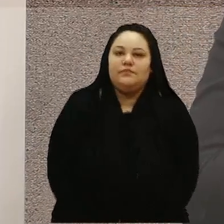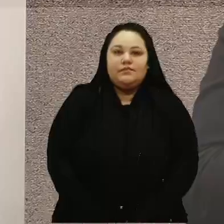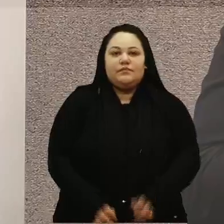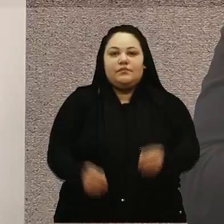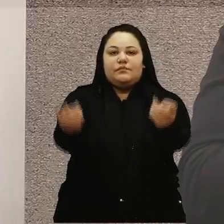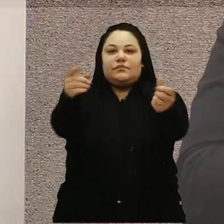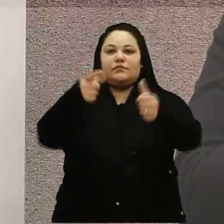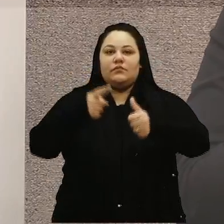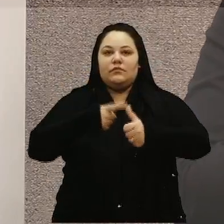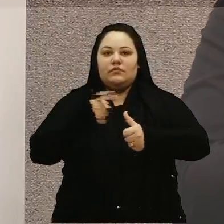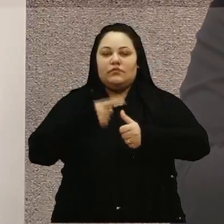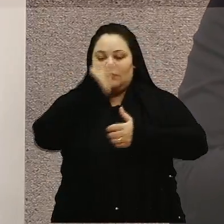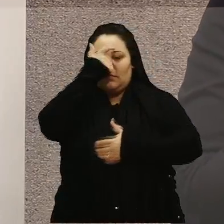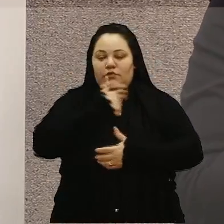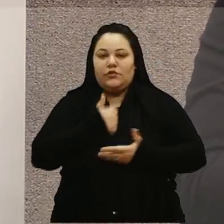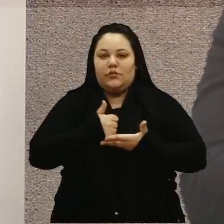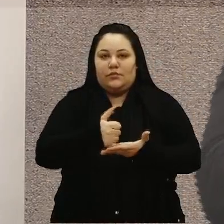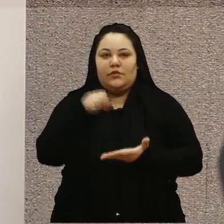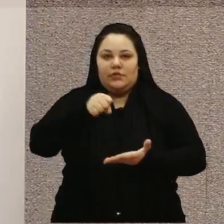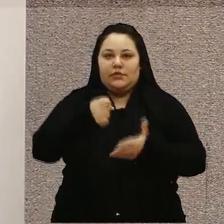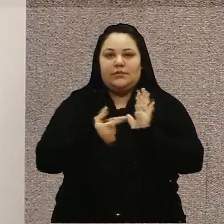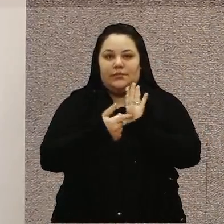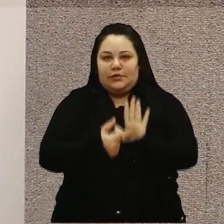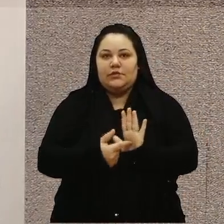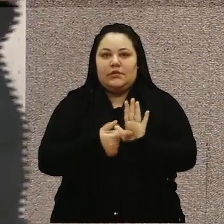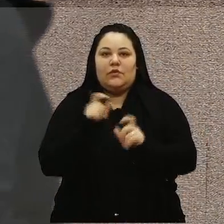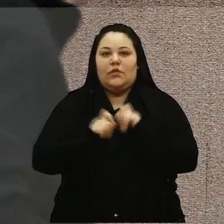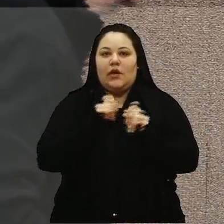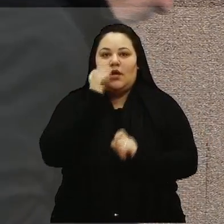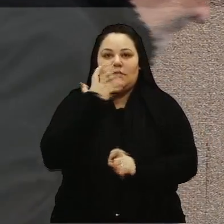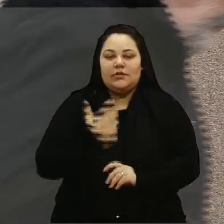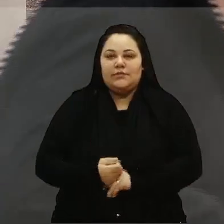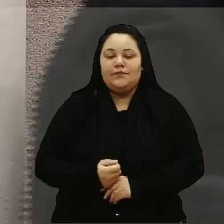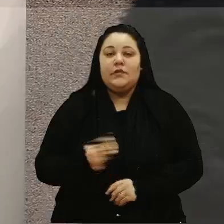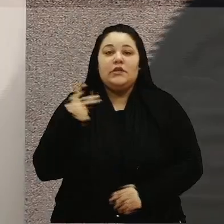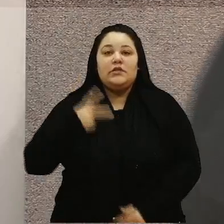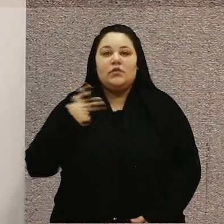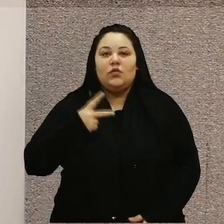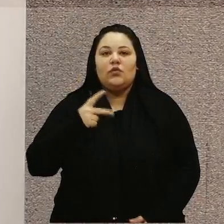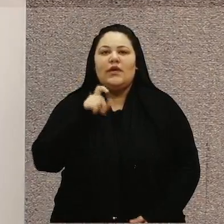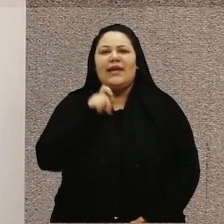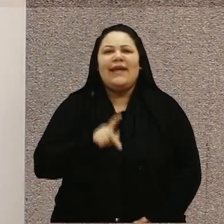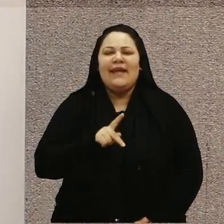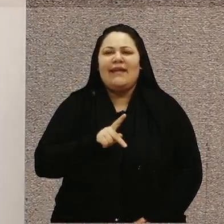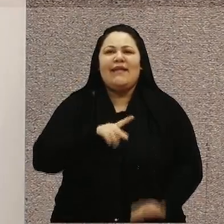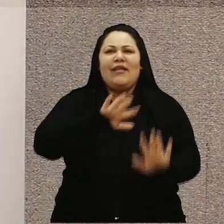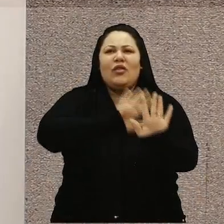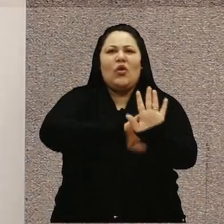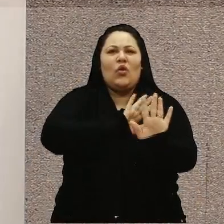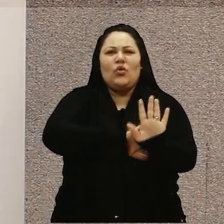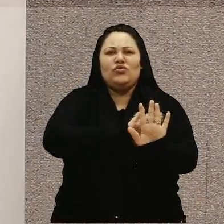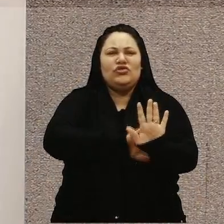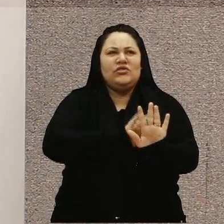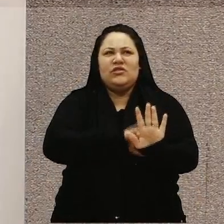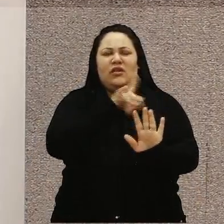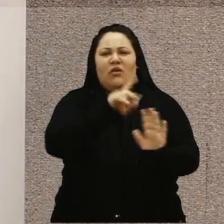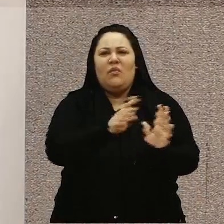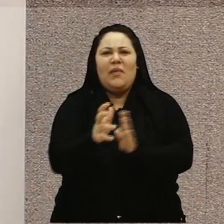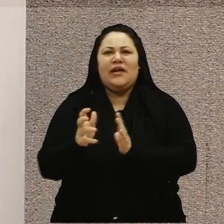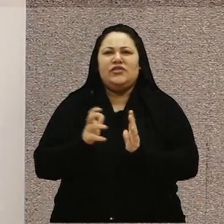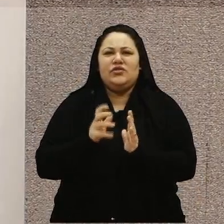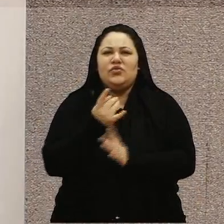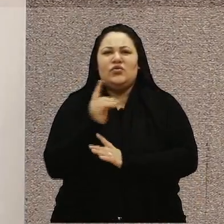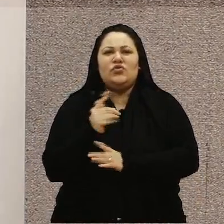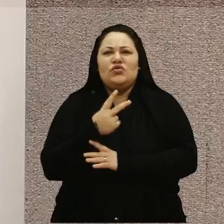à moção que apresentaram aqui. Segundo, quem foi o partido e quem foi o espectro ideológico que governou o Brasil nos últimos 23 anos? Alguém saberia